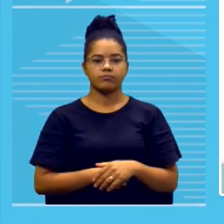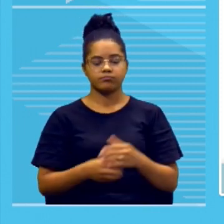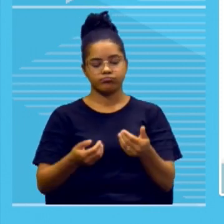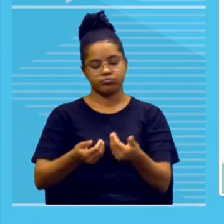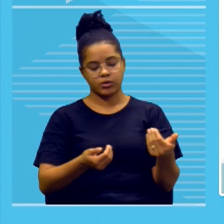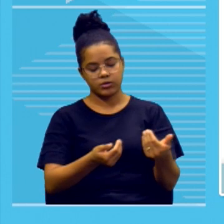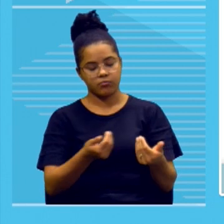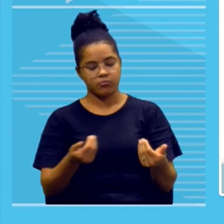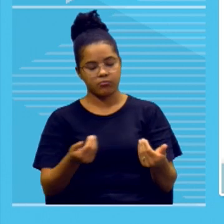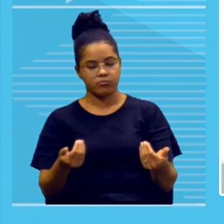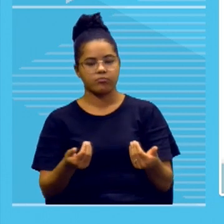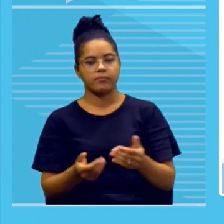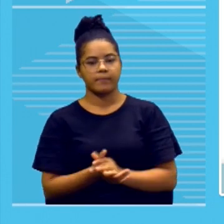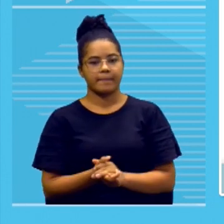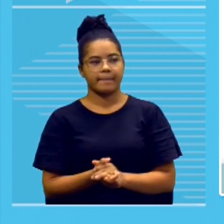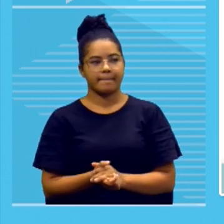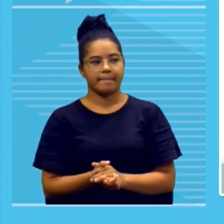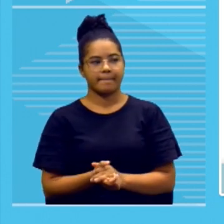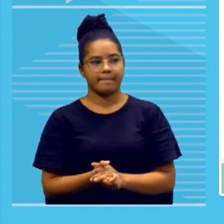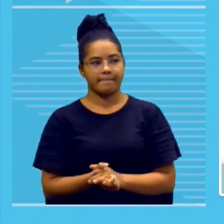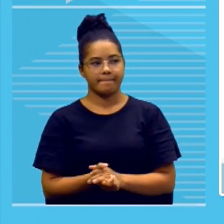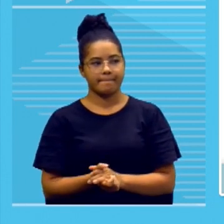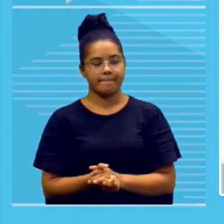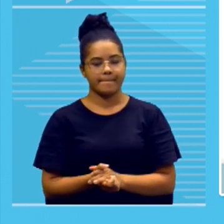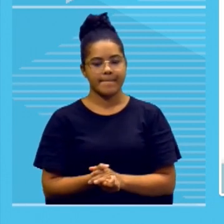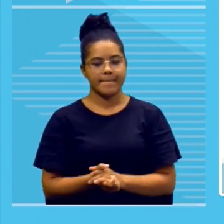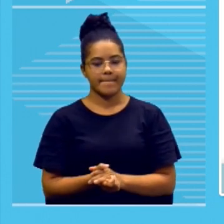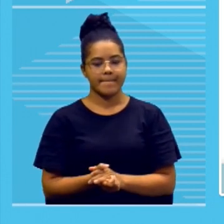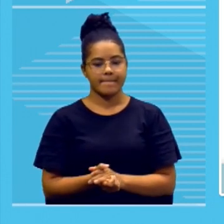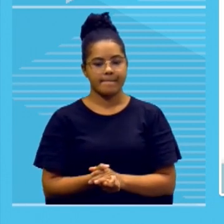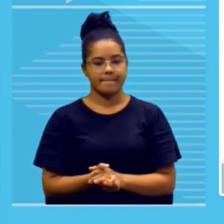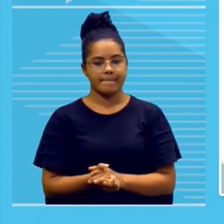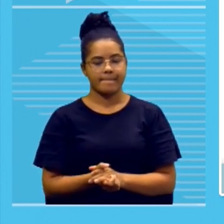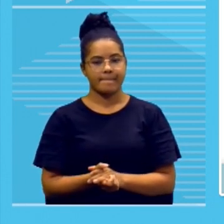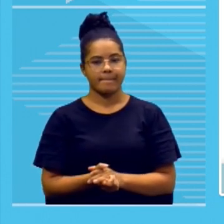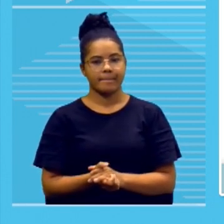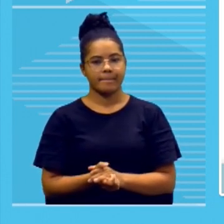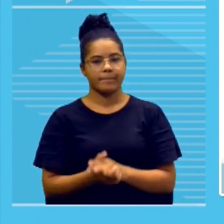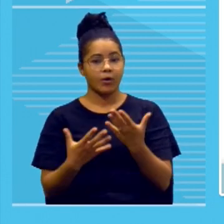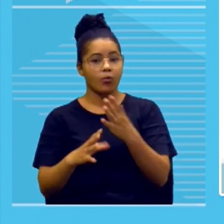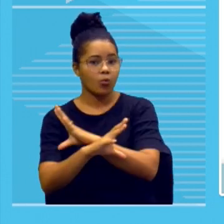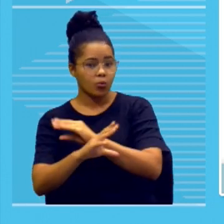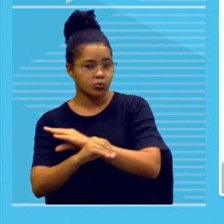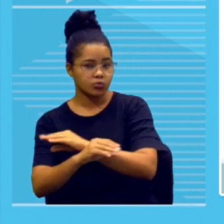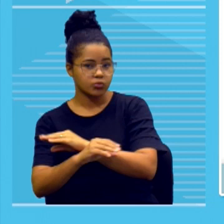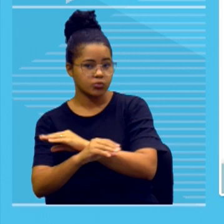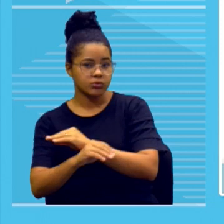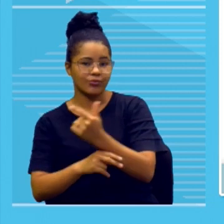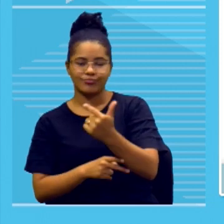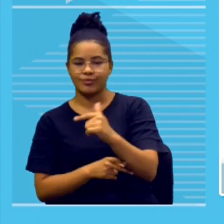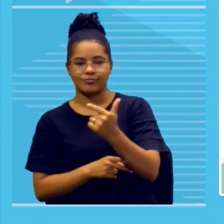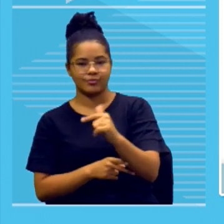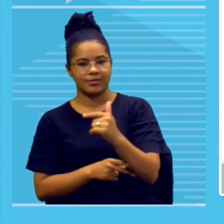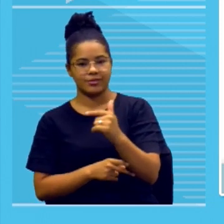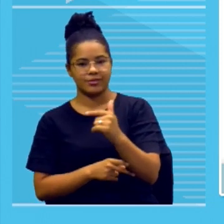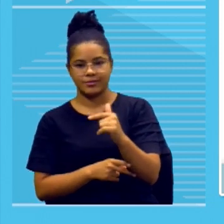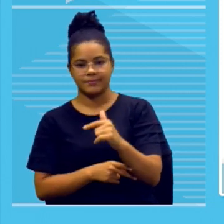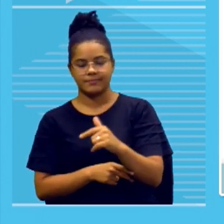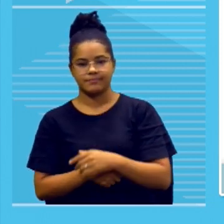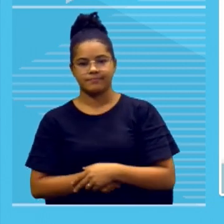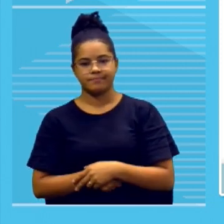é. As assindéticas são aquelas desprovidas de conjunção, desprovidas de